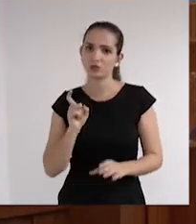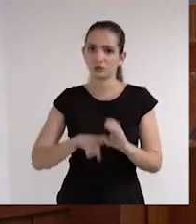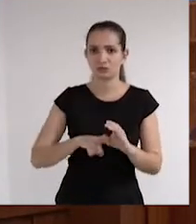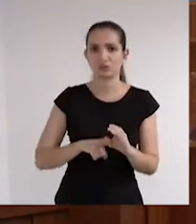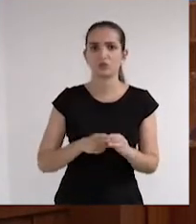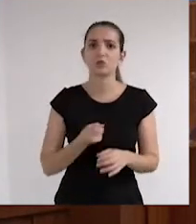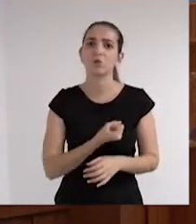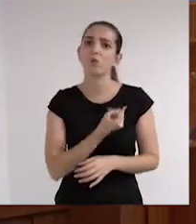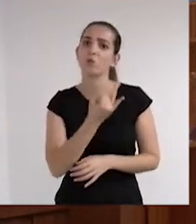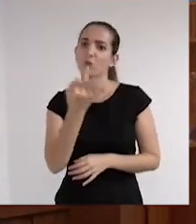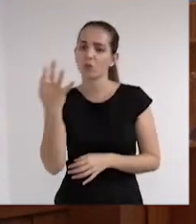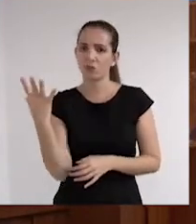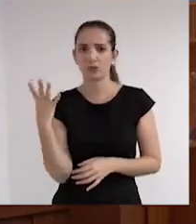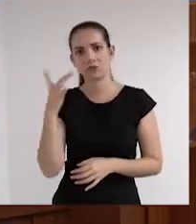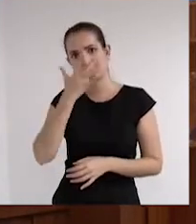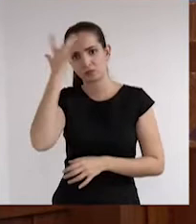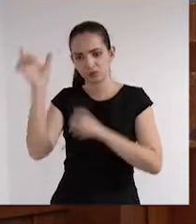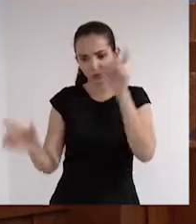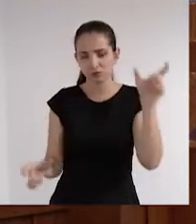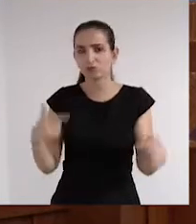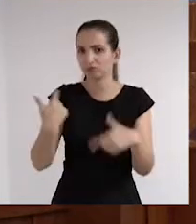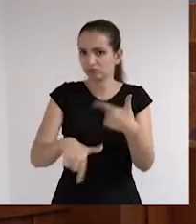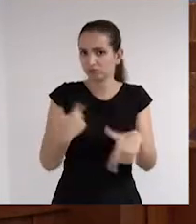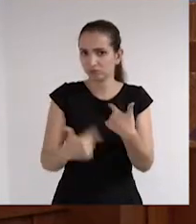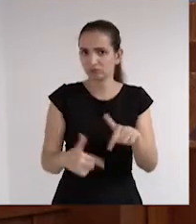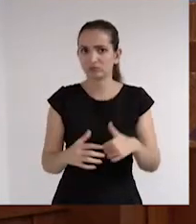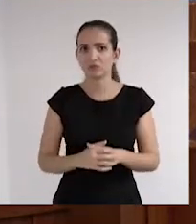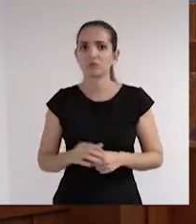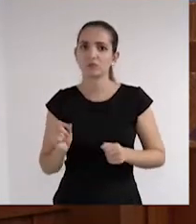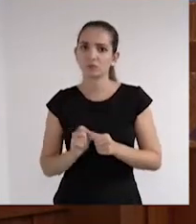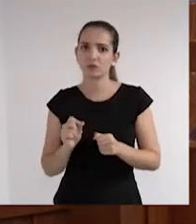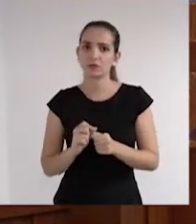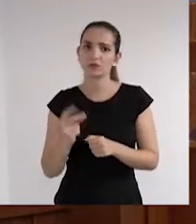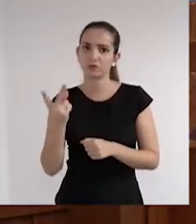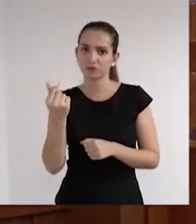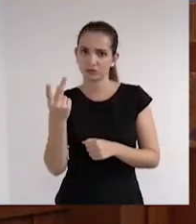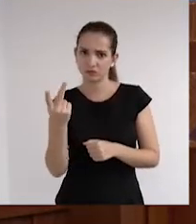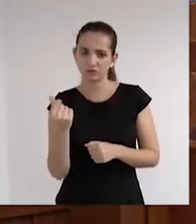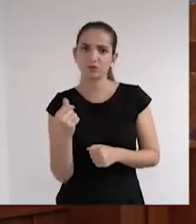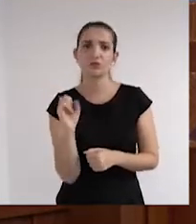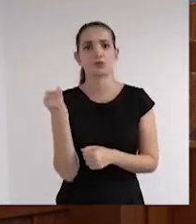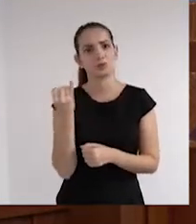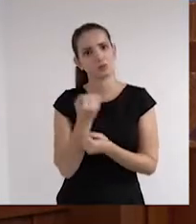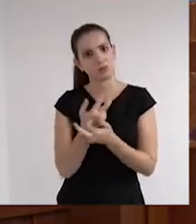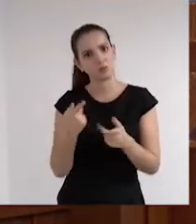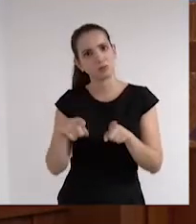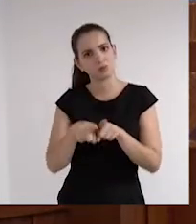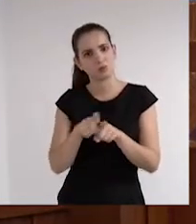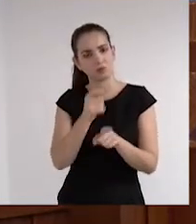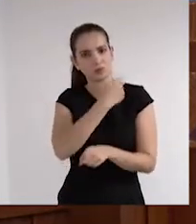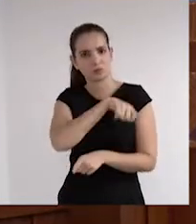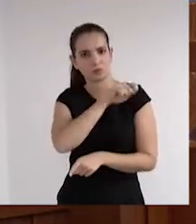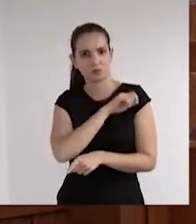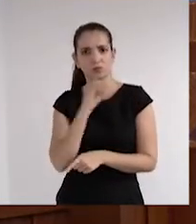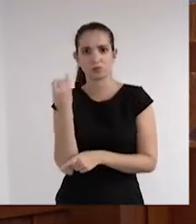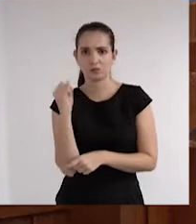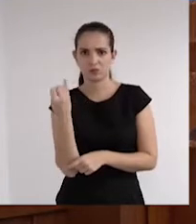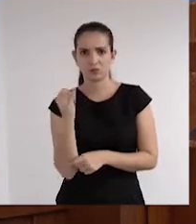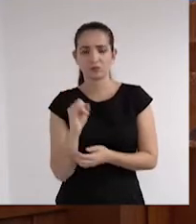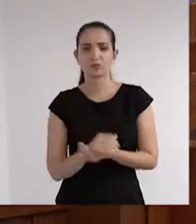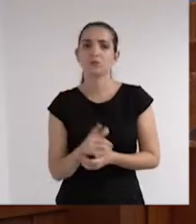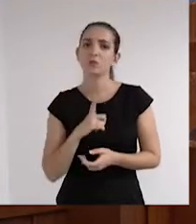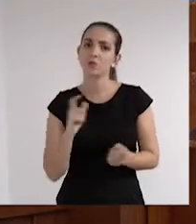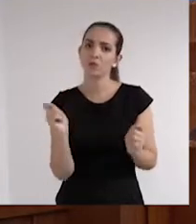no quantitativo de funcionários que fazem a arrecadação, a tributação e a fiscalização dos impostos que são